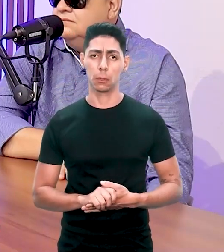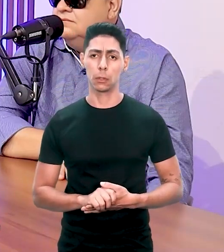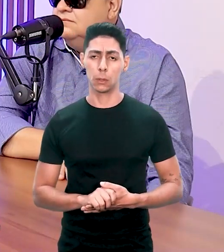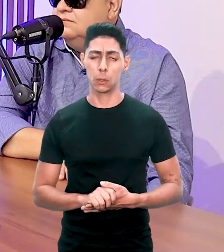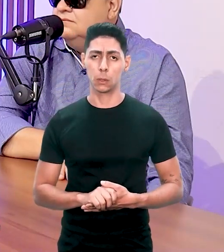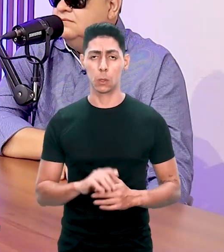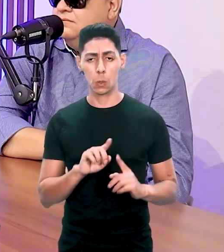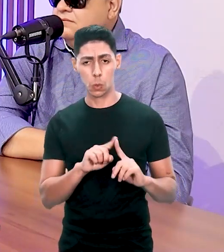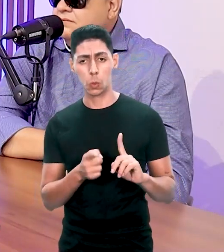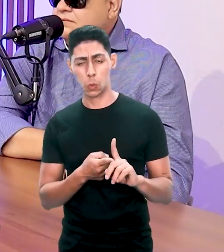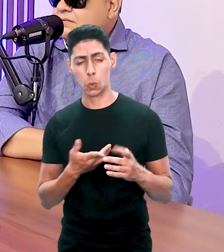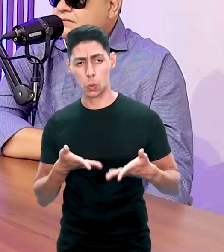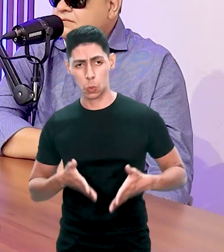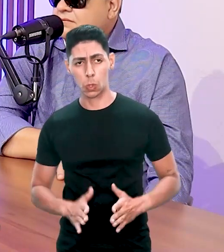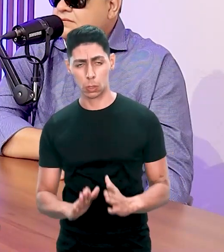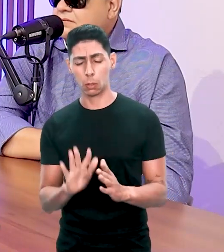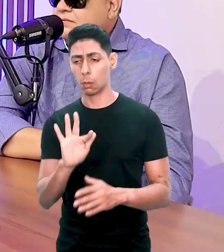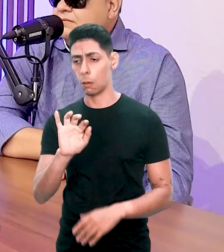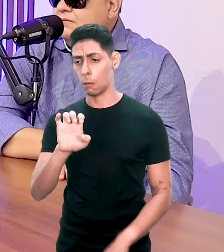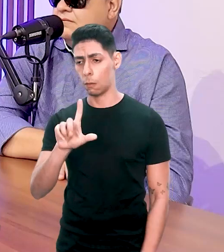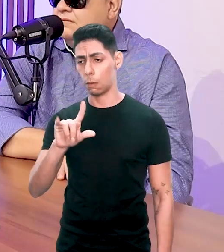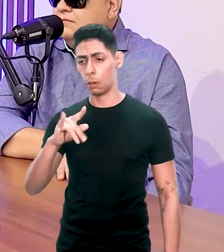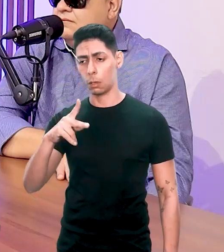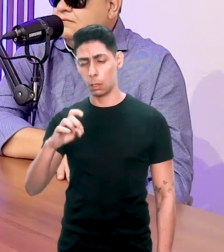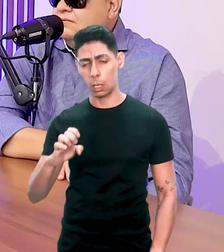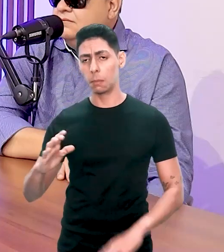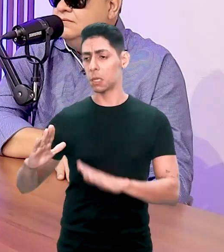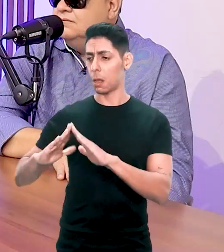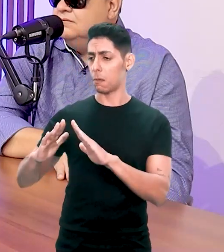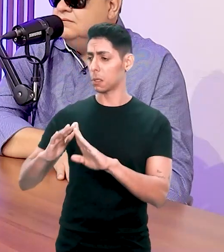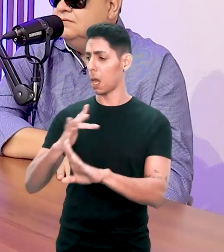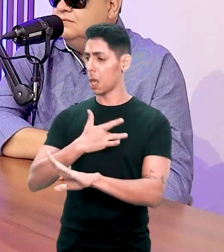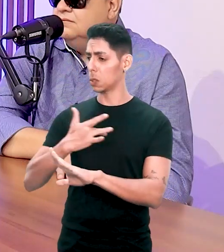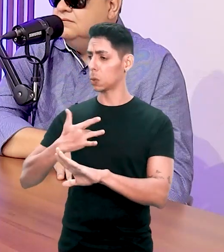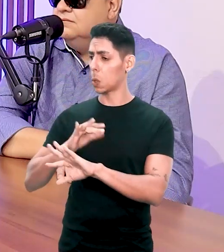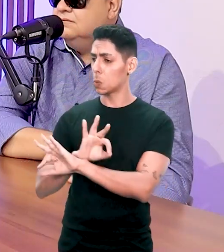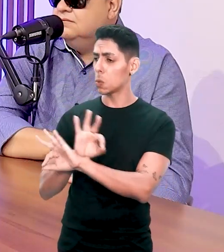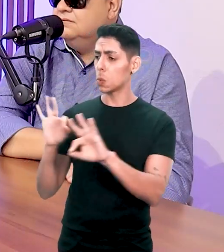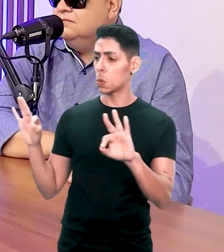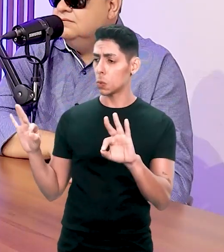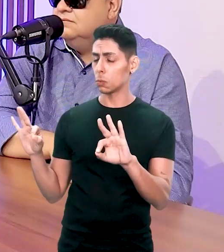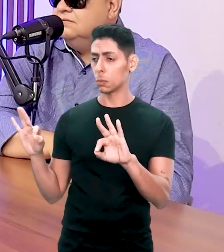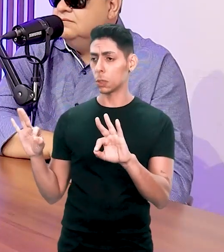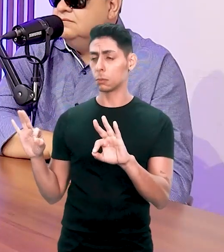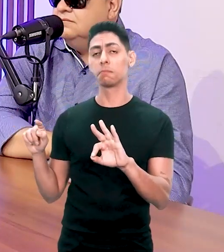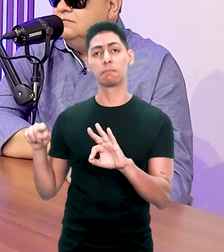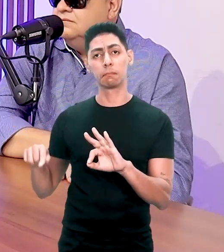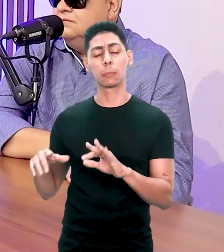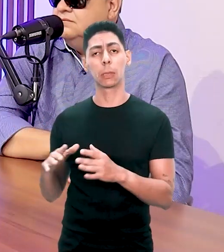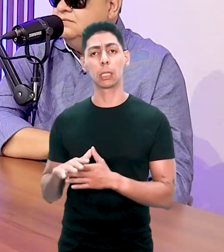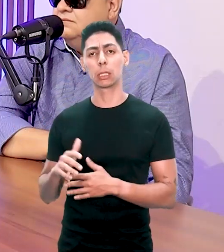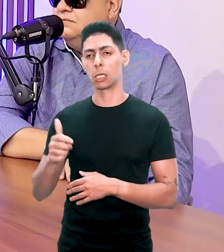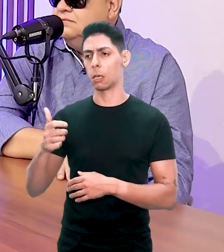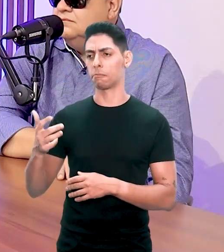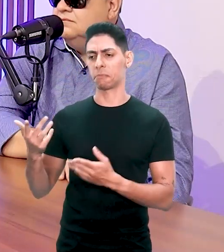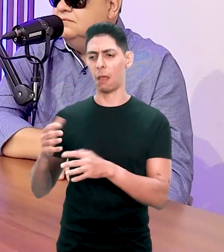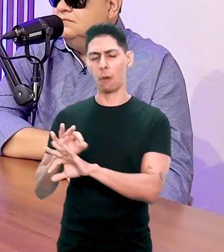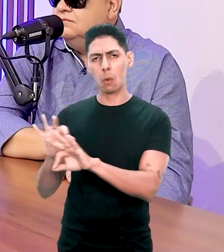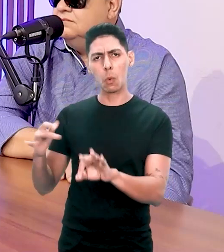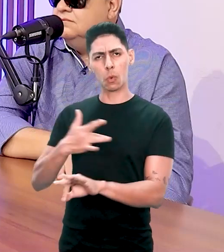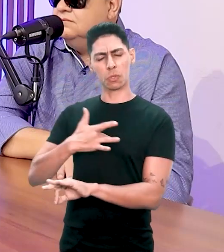primeiro, que era o Felipe, que estava em casa. Esse que estava grande, tinha 3 quilos e